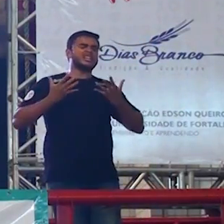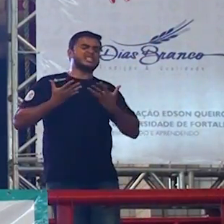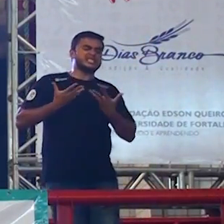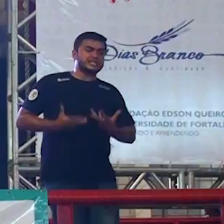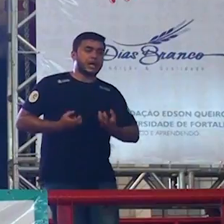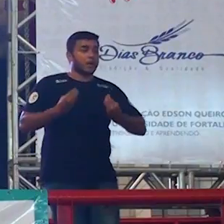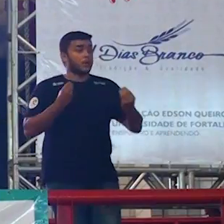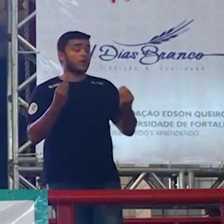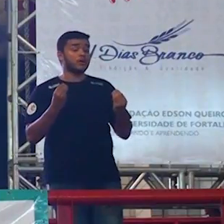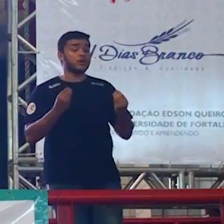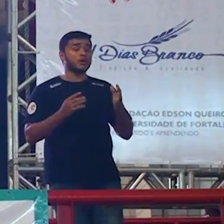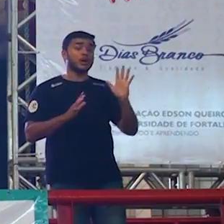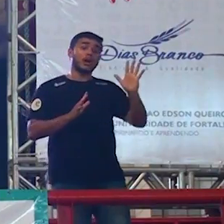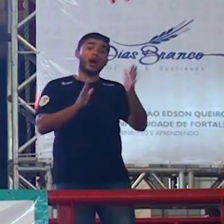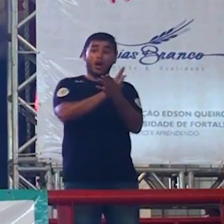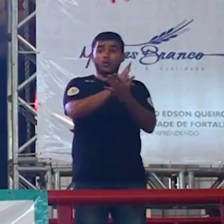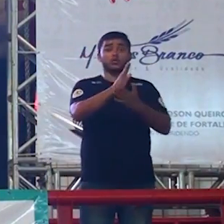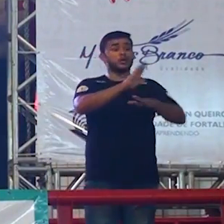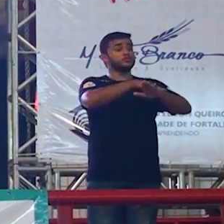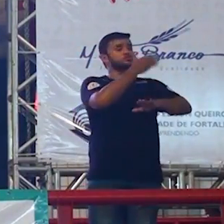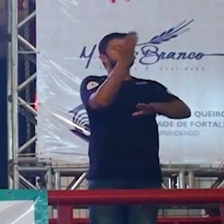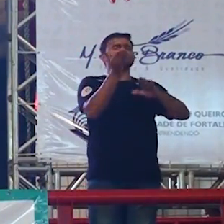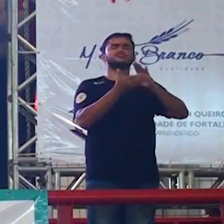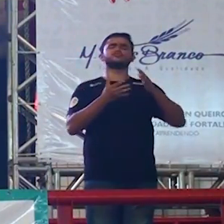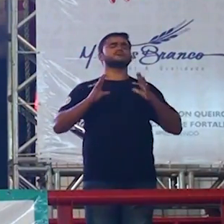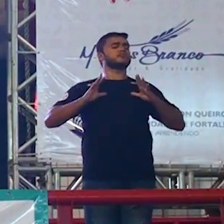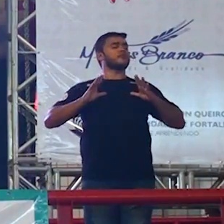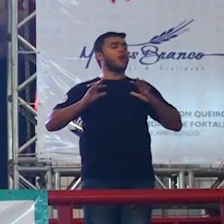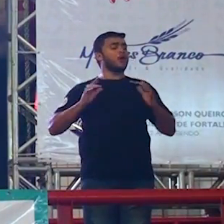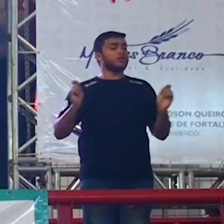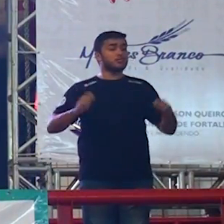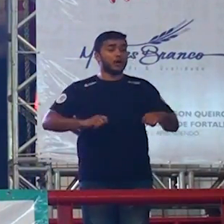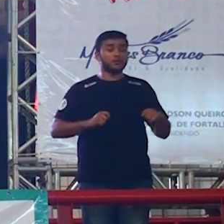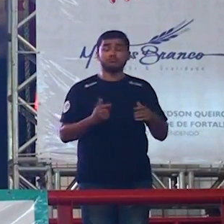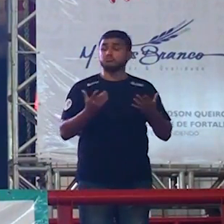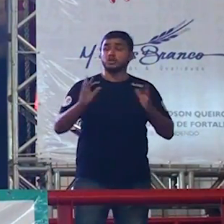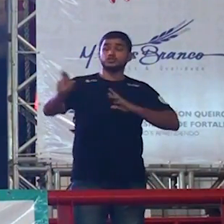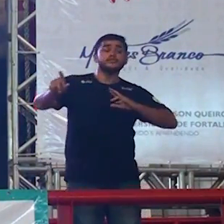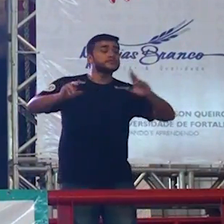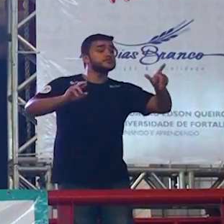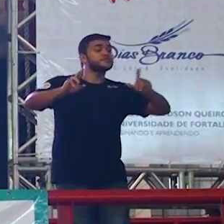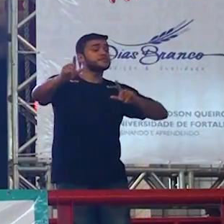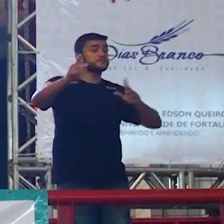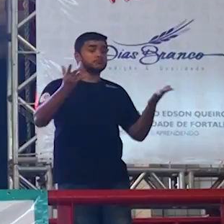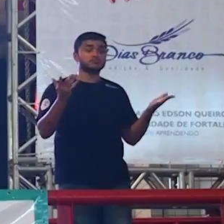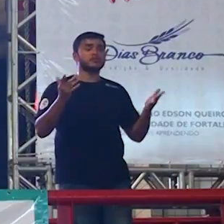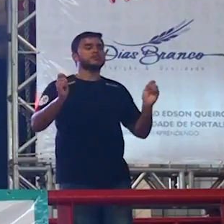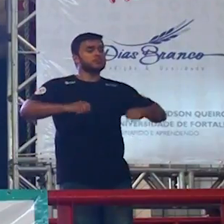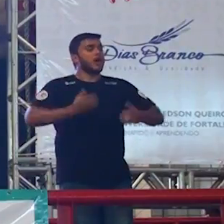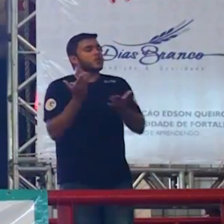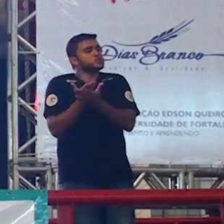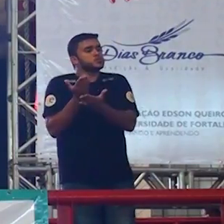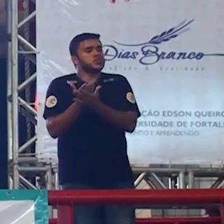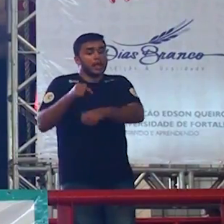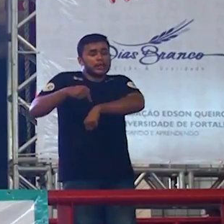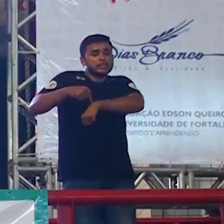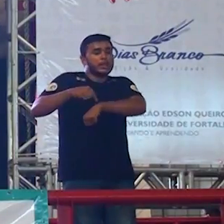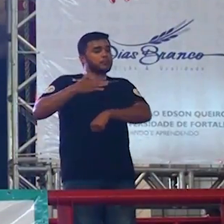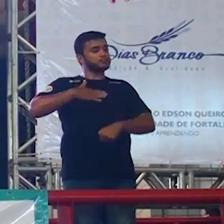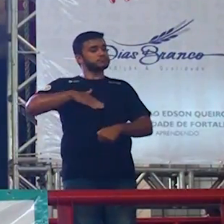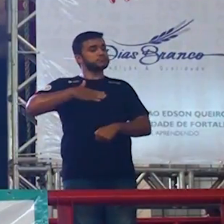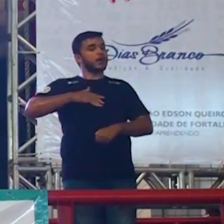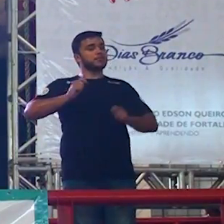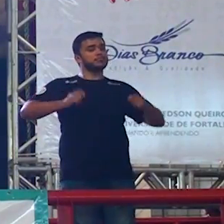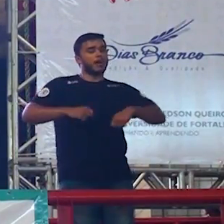quem é privilegiado e tem o dia todo para estudar, todo mundo tem condições de estudar. Então basta você adaptar o que eu falar para a